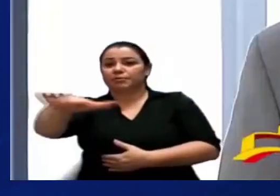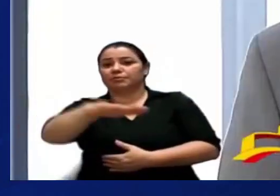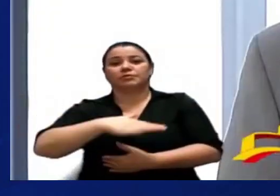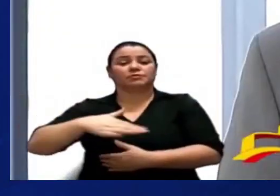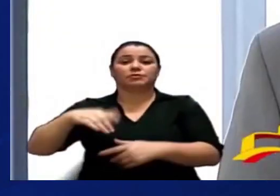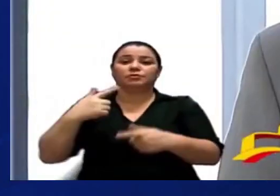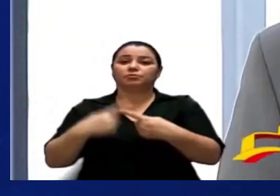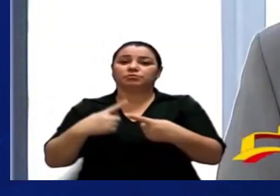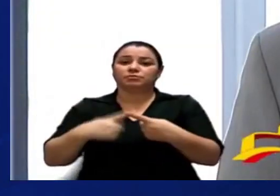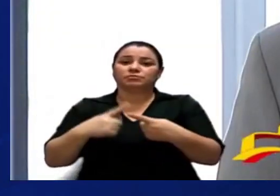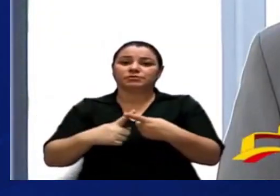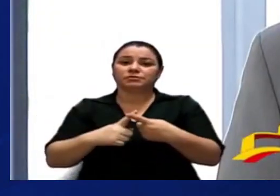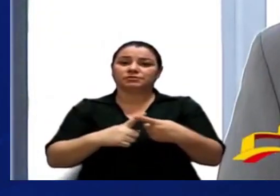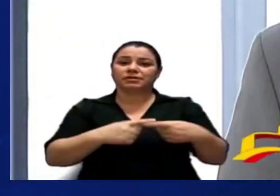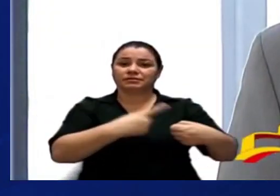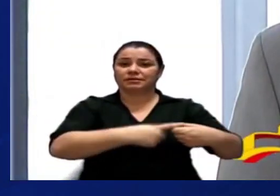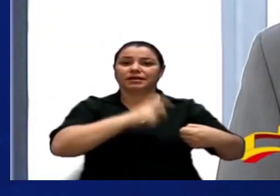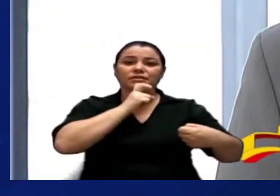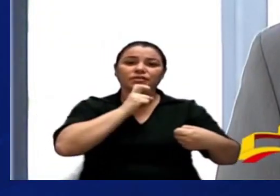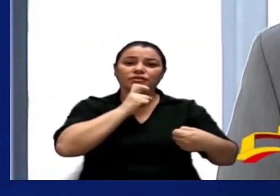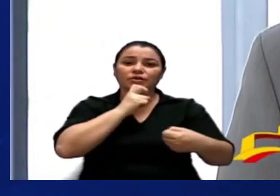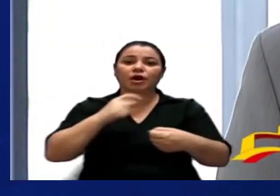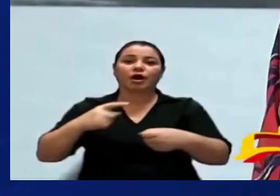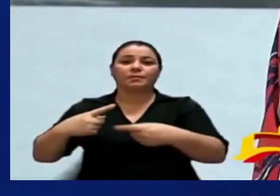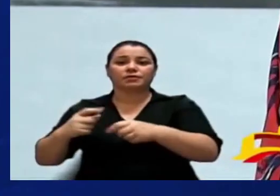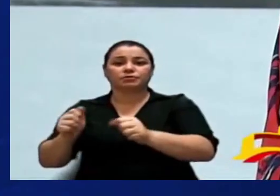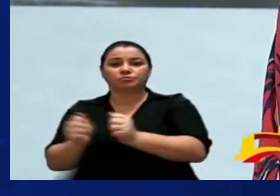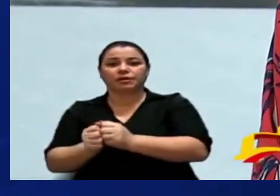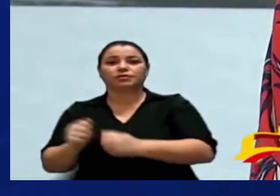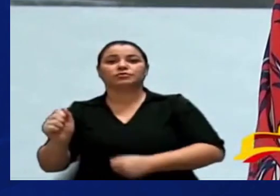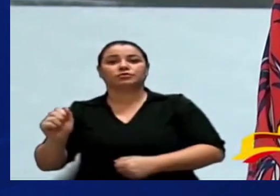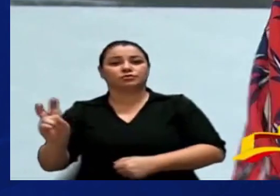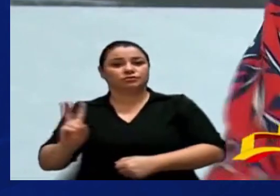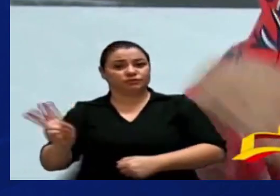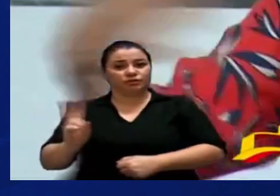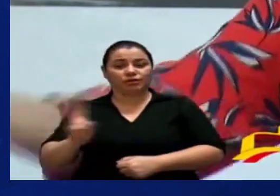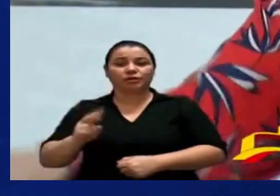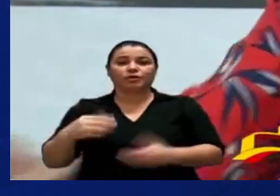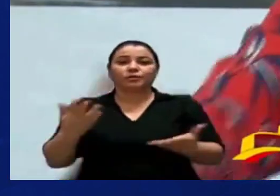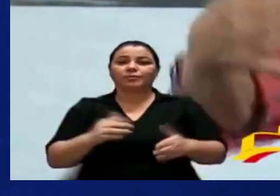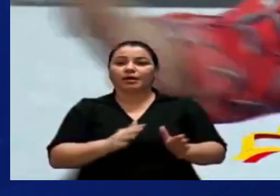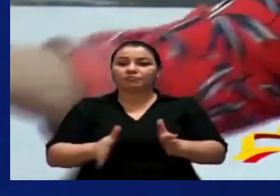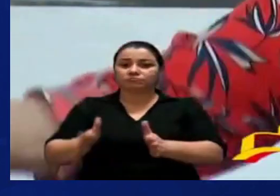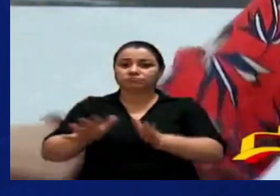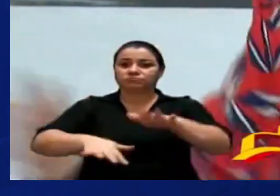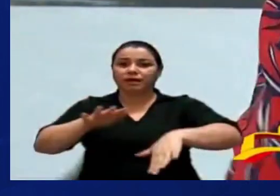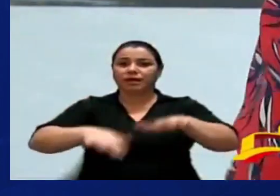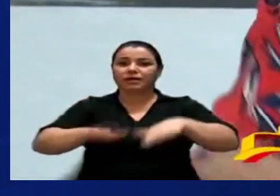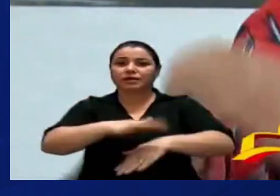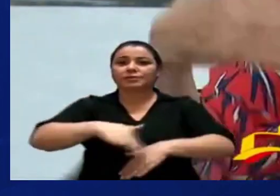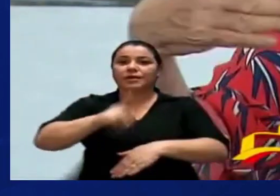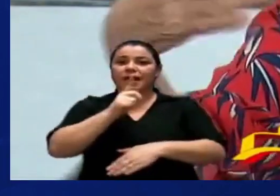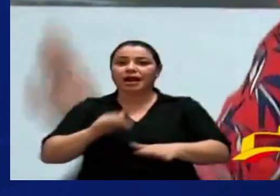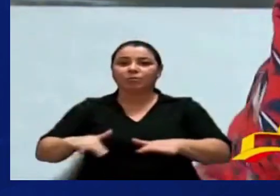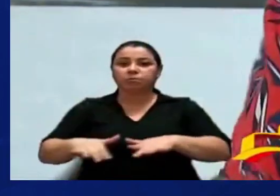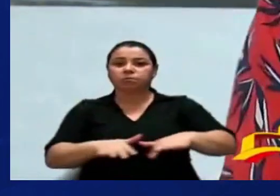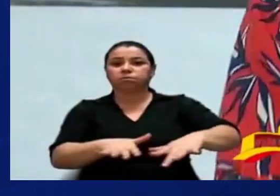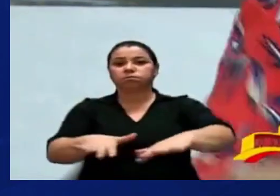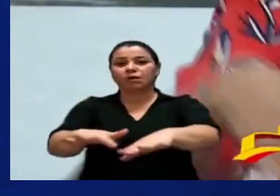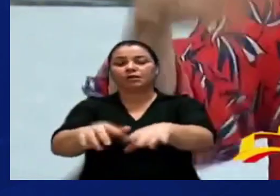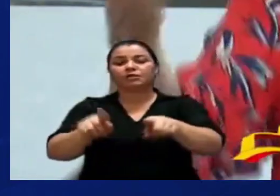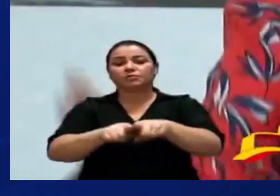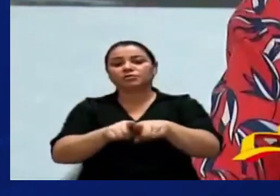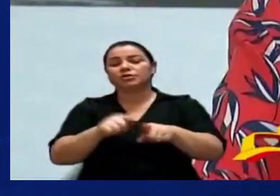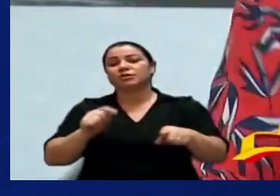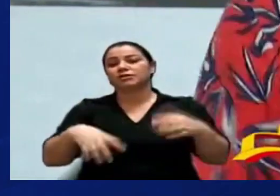imensa que quem passar entre Sorocaba e Votorantim, Avenida Juvenal de Campos, que era a área de várzea do Rio Sorocaba, que tinha um